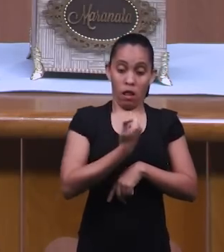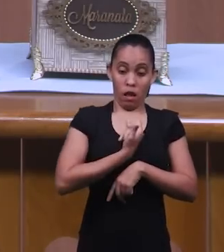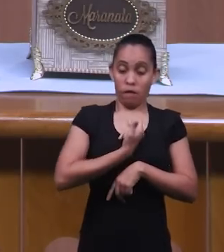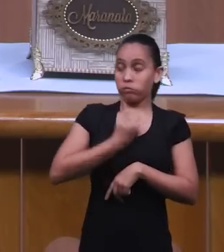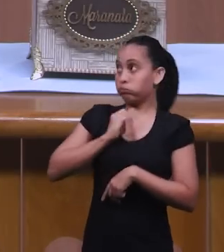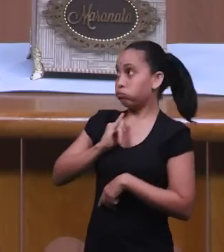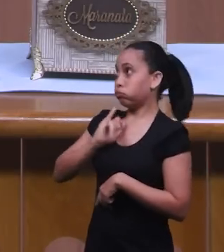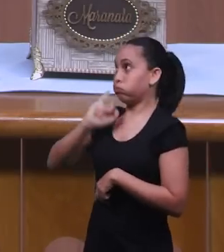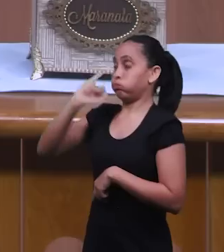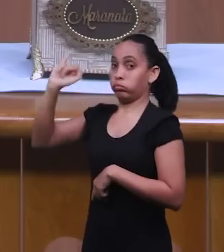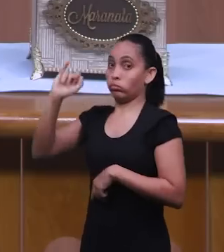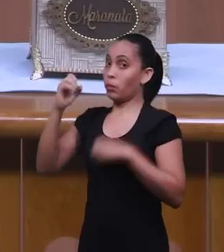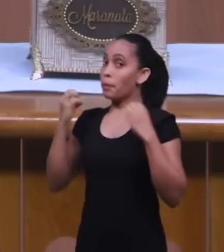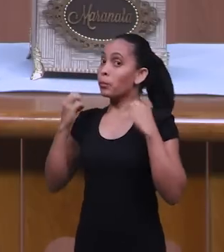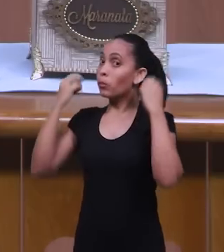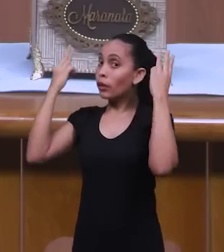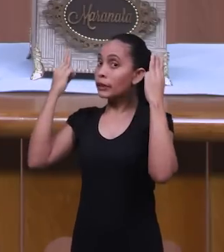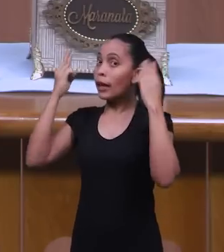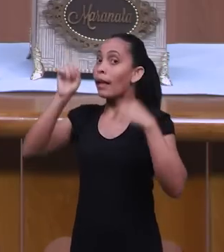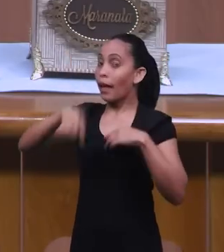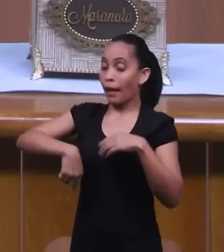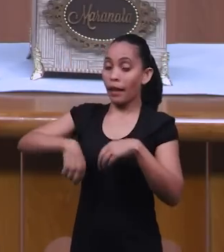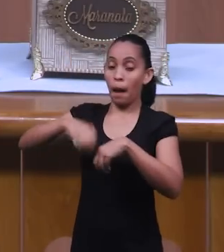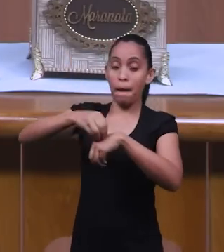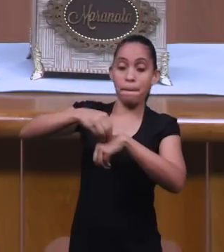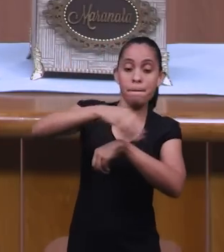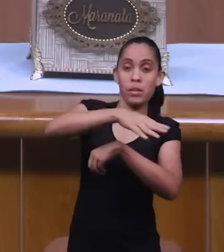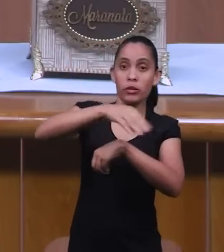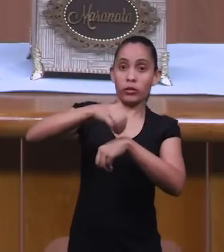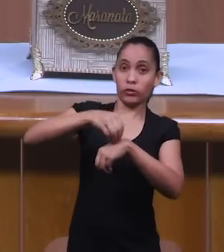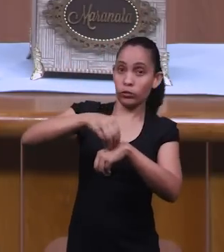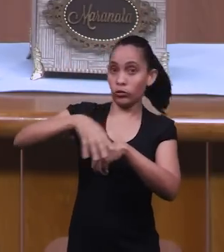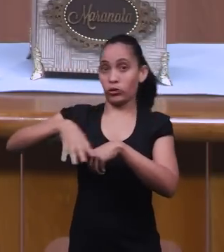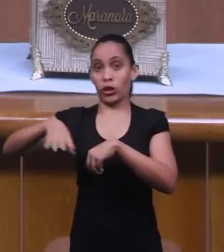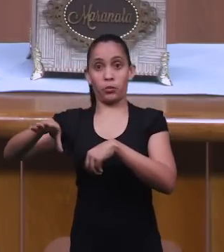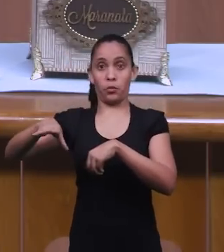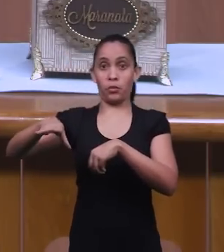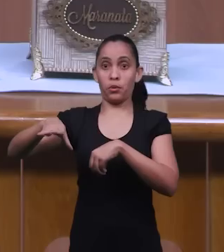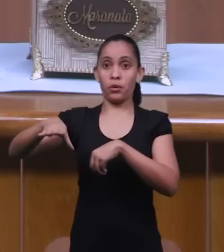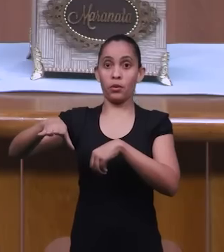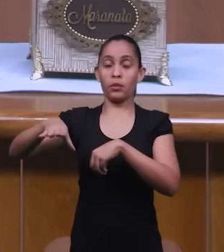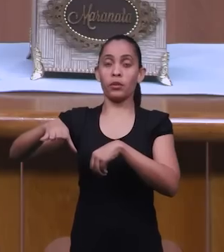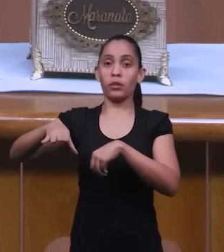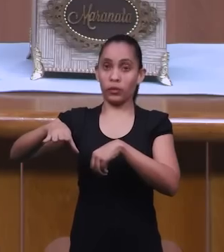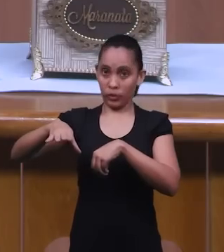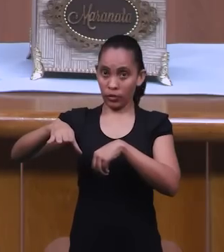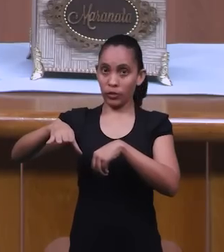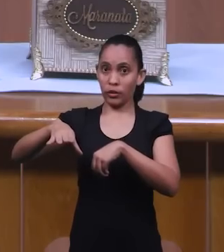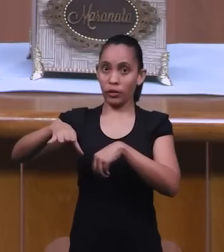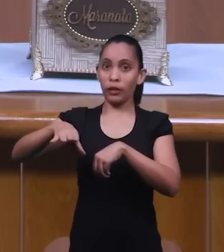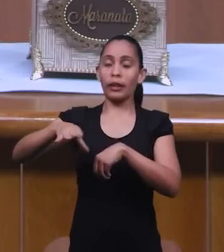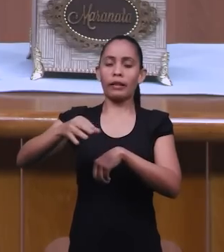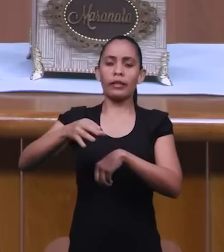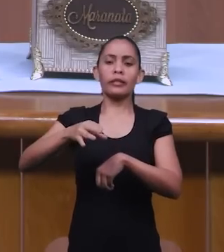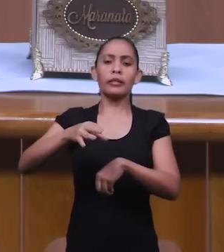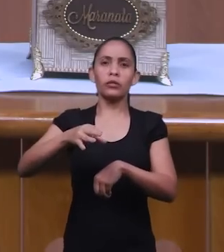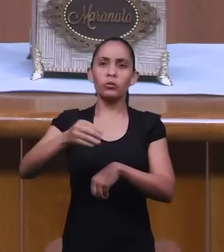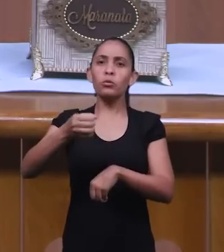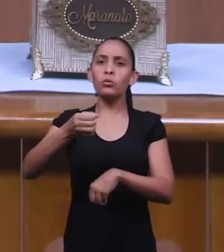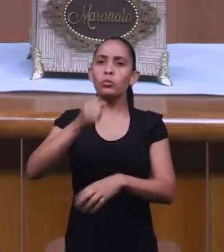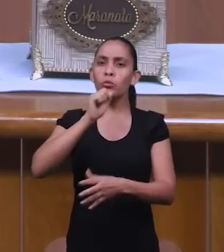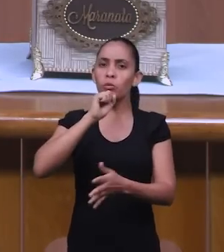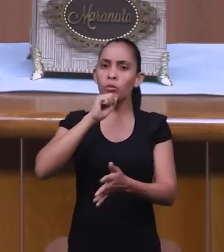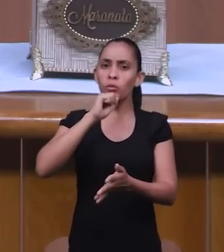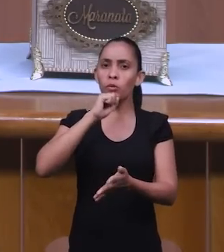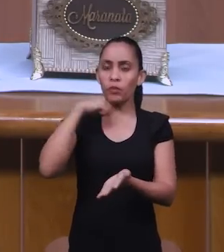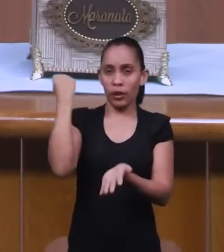era o mediador entre Israel e Deus. Ele é o mediador da velha aliança.